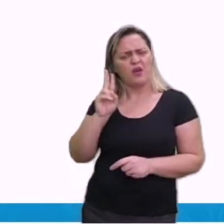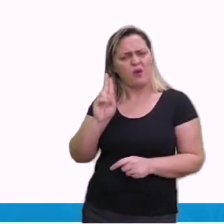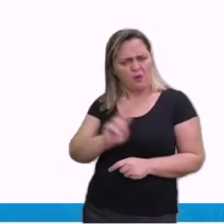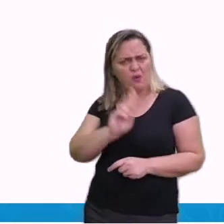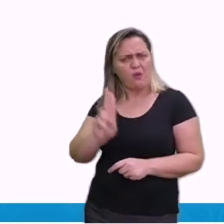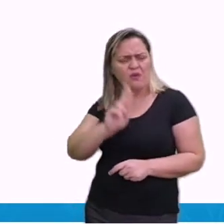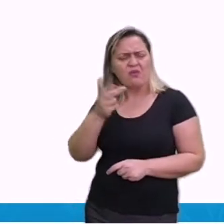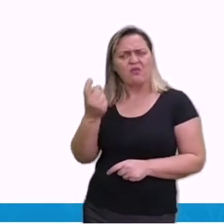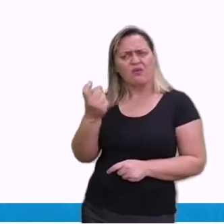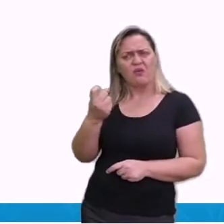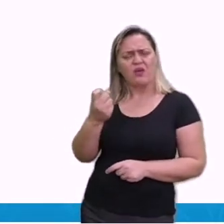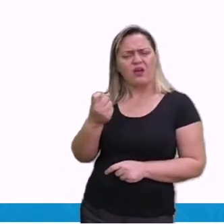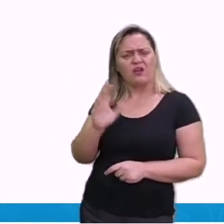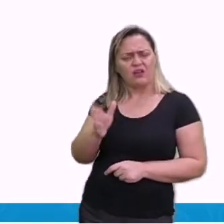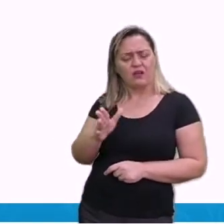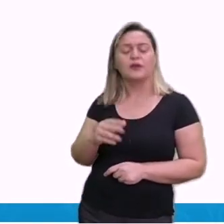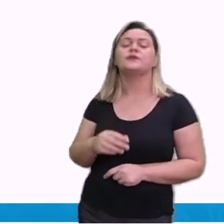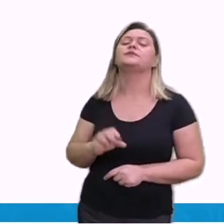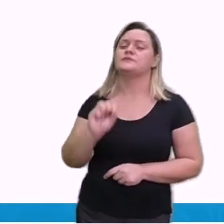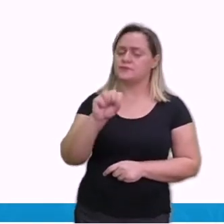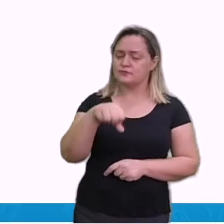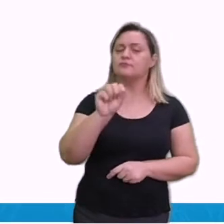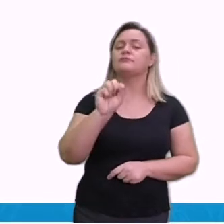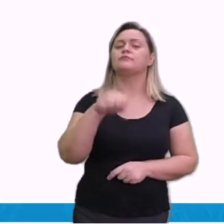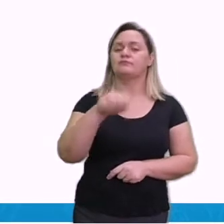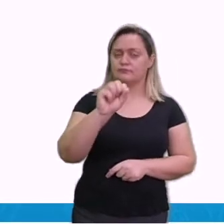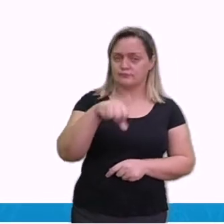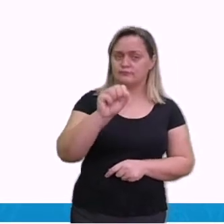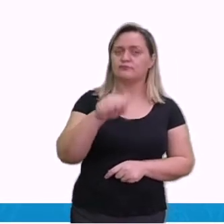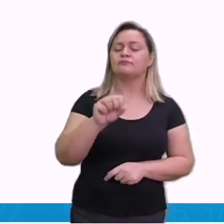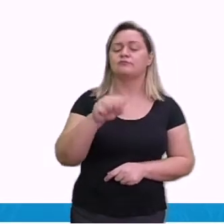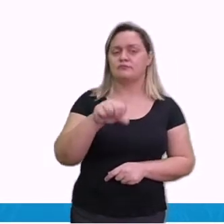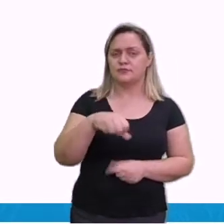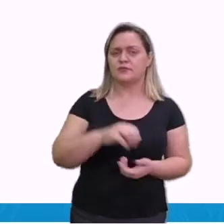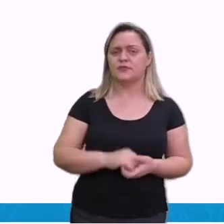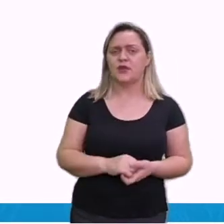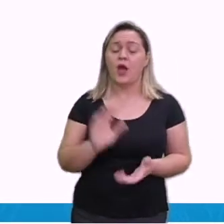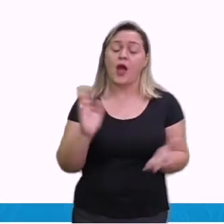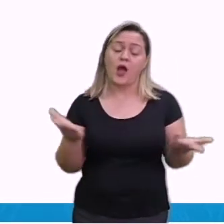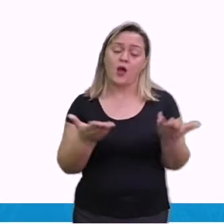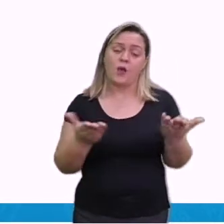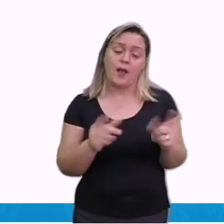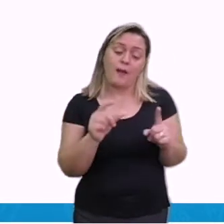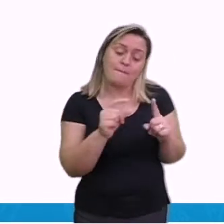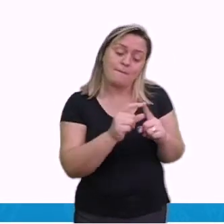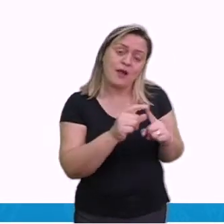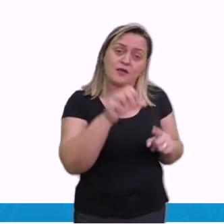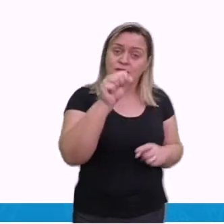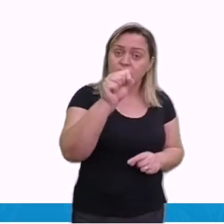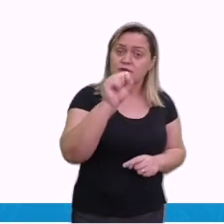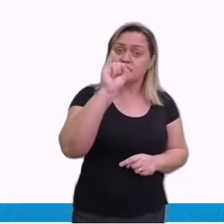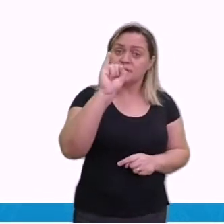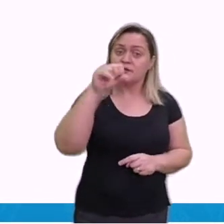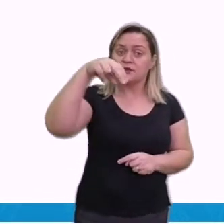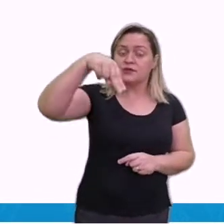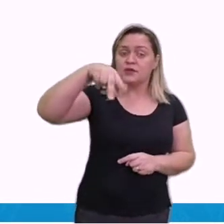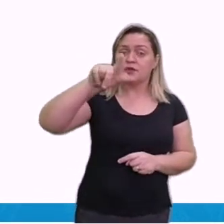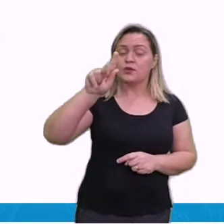nome singular, que talvez a gente não fale tanto, que é o nome que se dá a essa forma